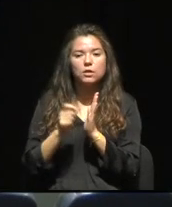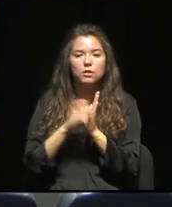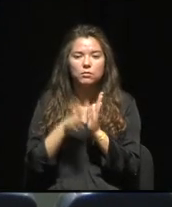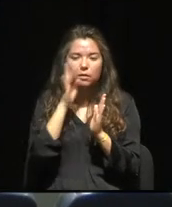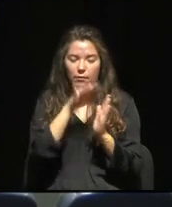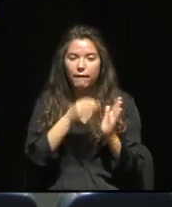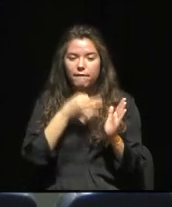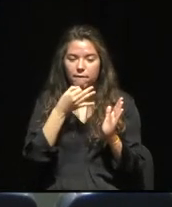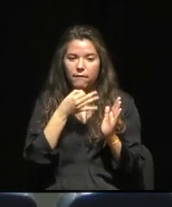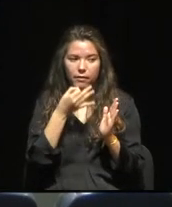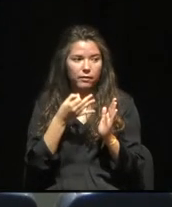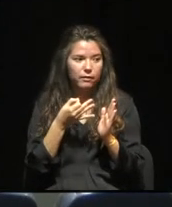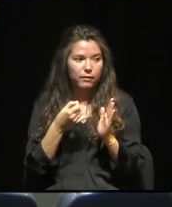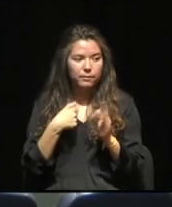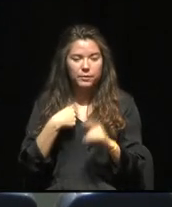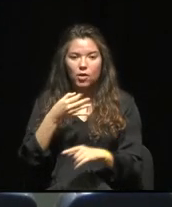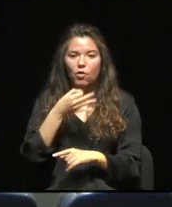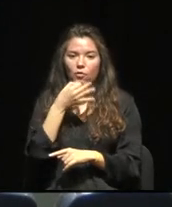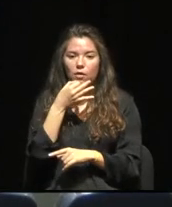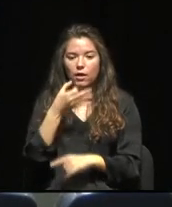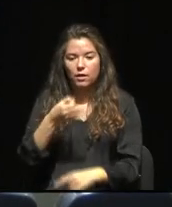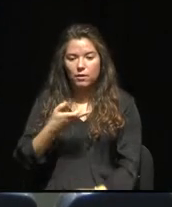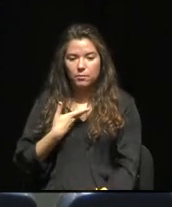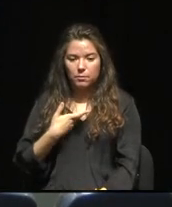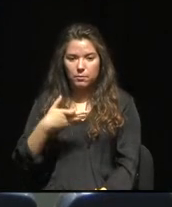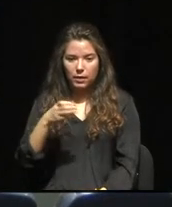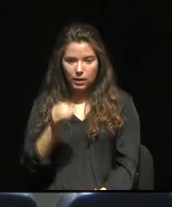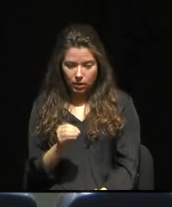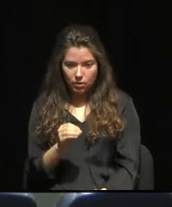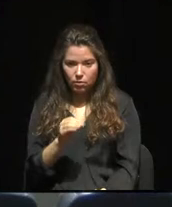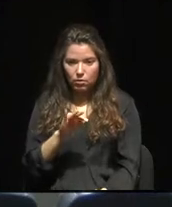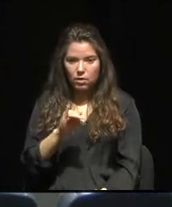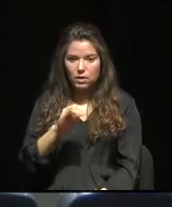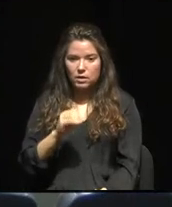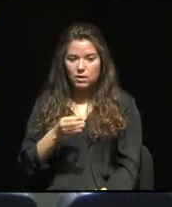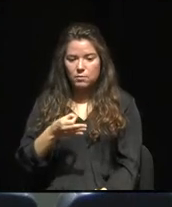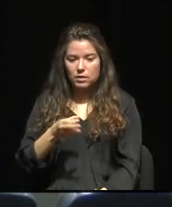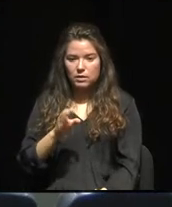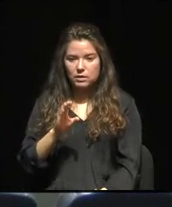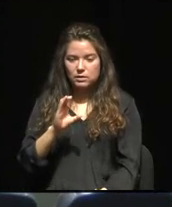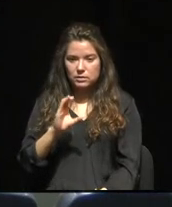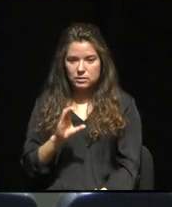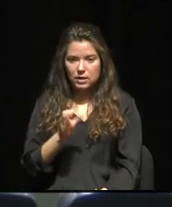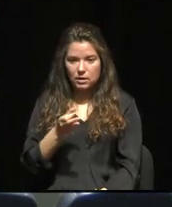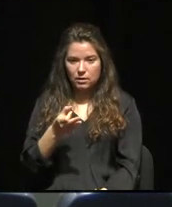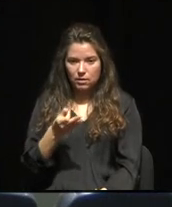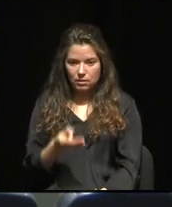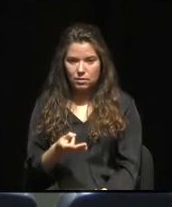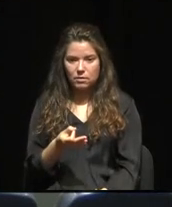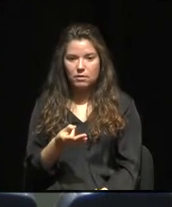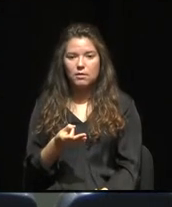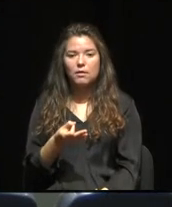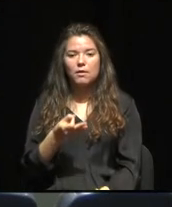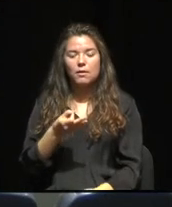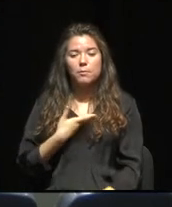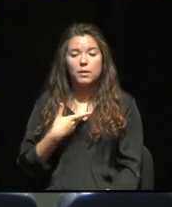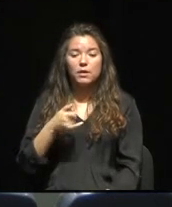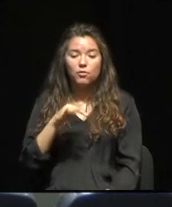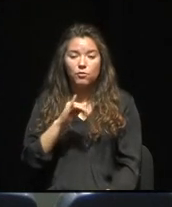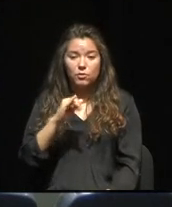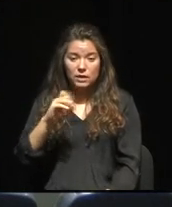inscritos passava então a palavra a Pedro frias do PCP vamos passar a palavra ao deputado Pedro frias